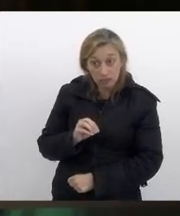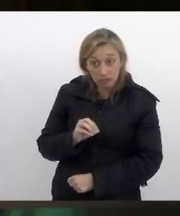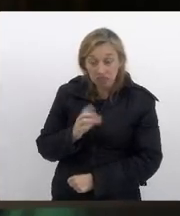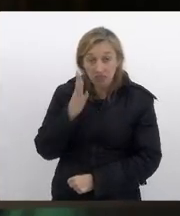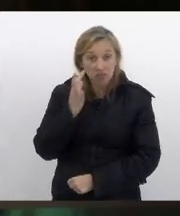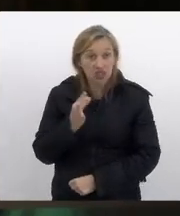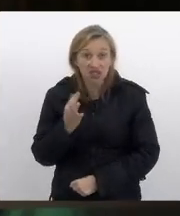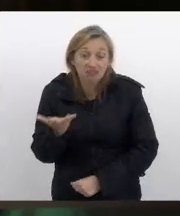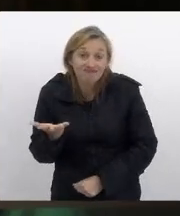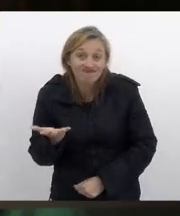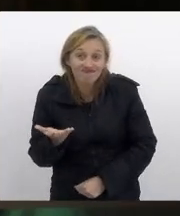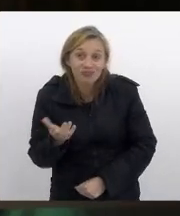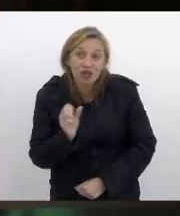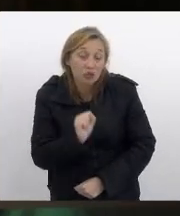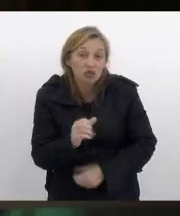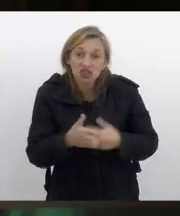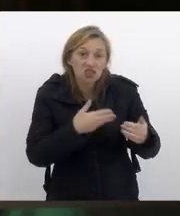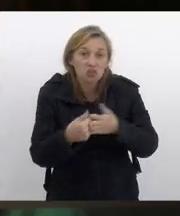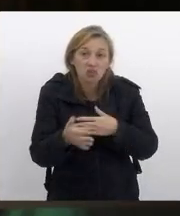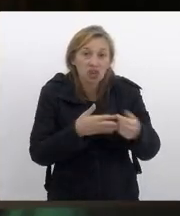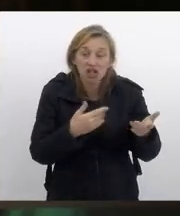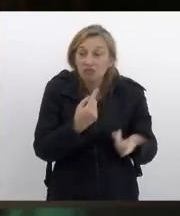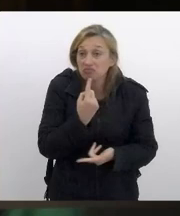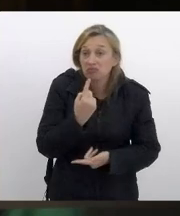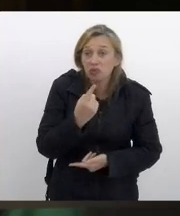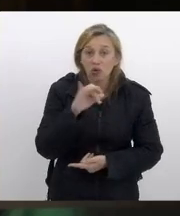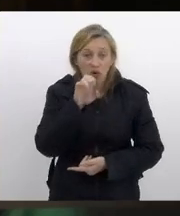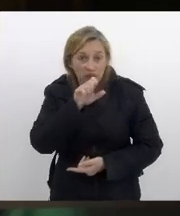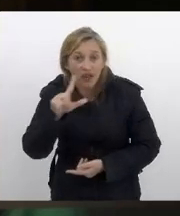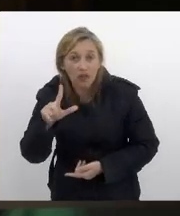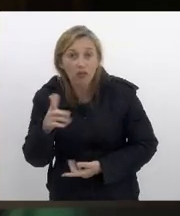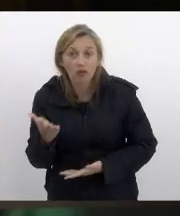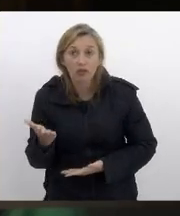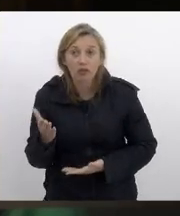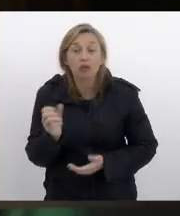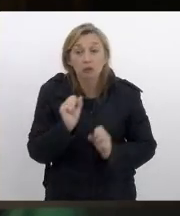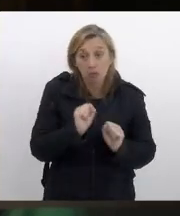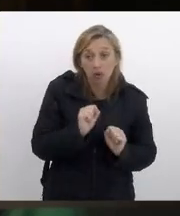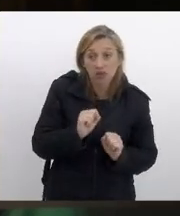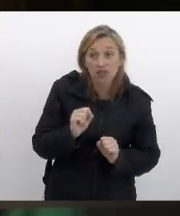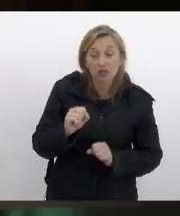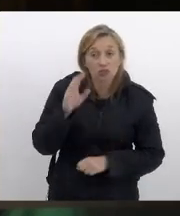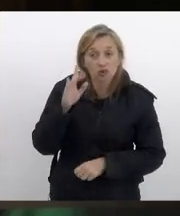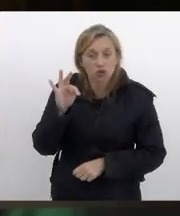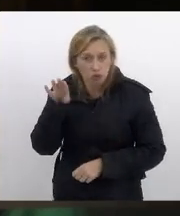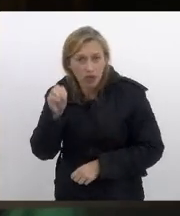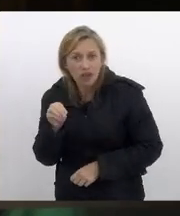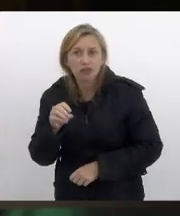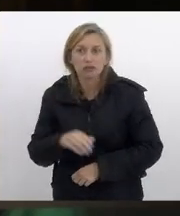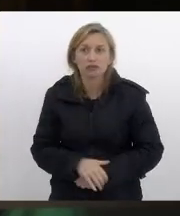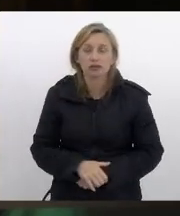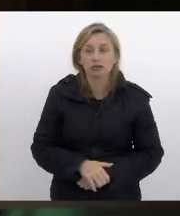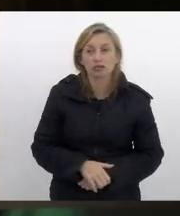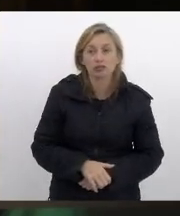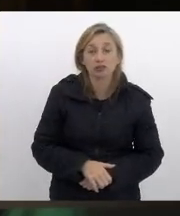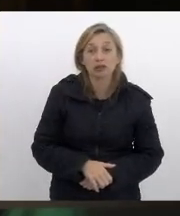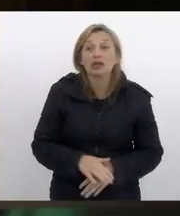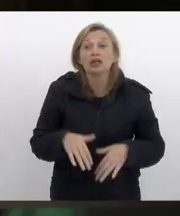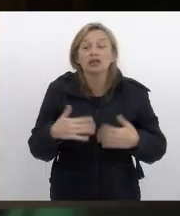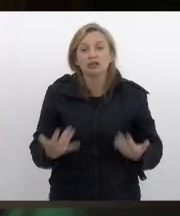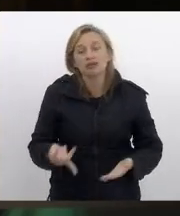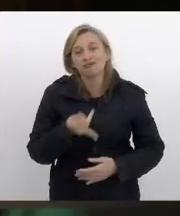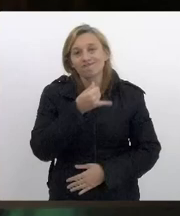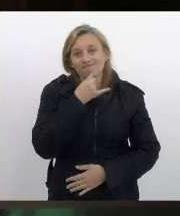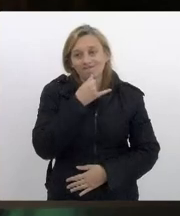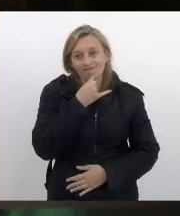Não sei. Pode ser de qualquer um, pode ser de um do coronel, pode ser de um soldado. Então é muito